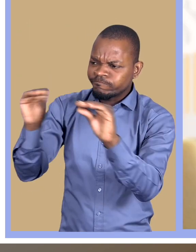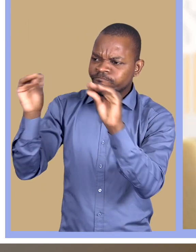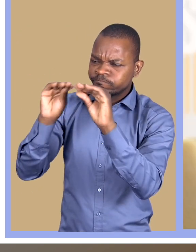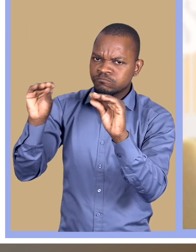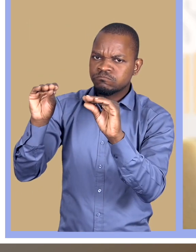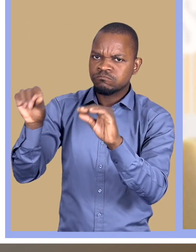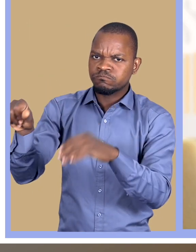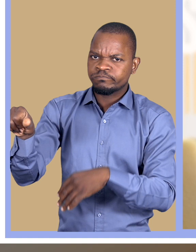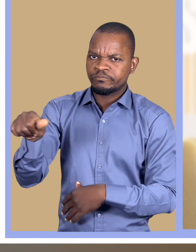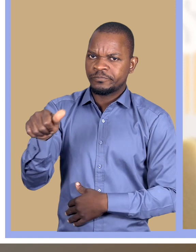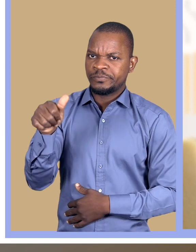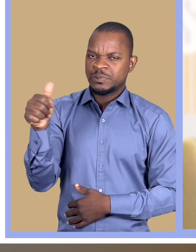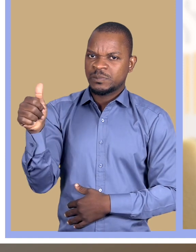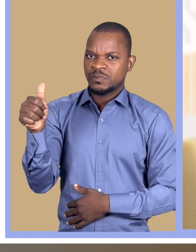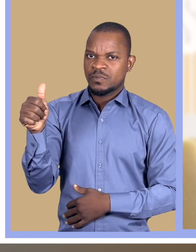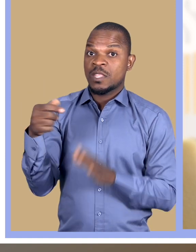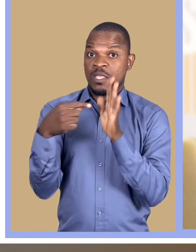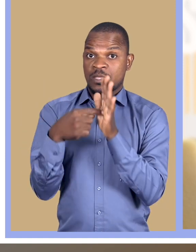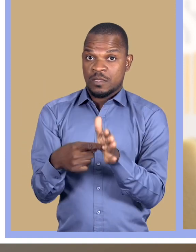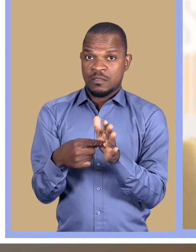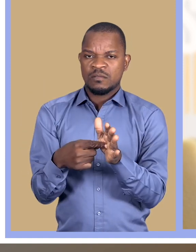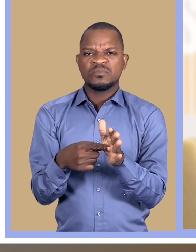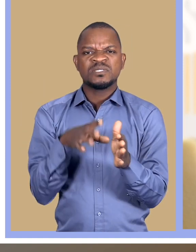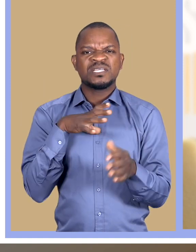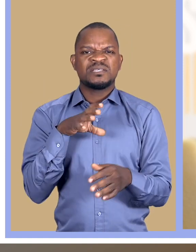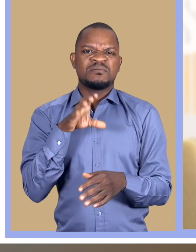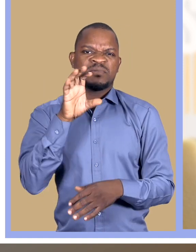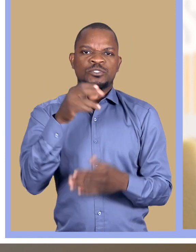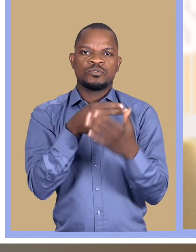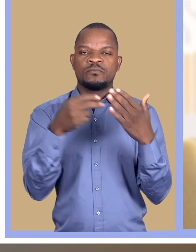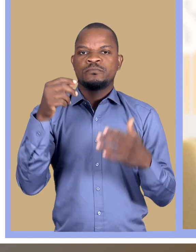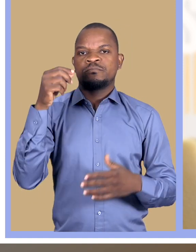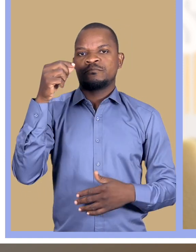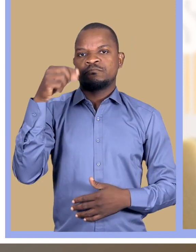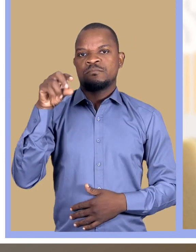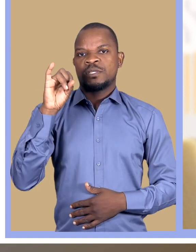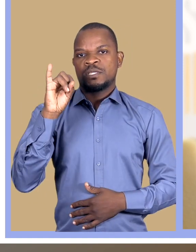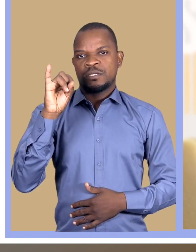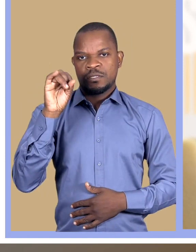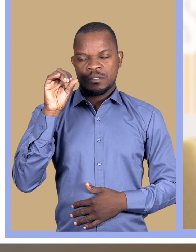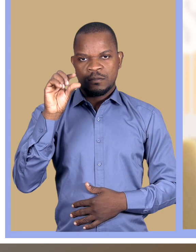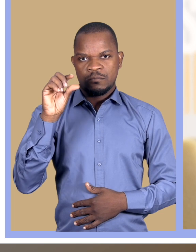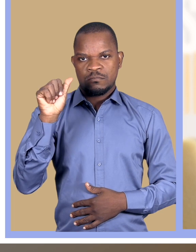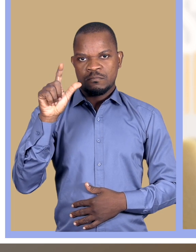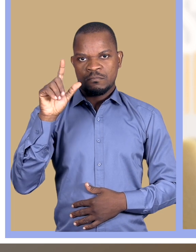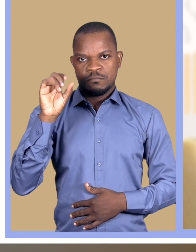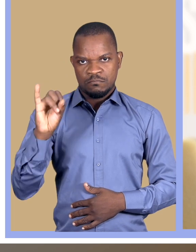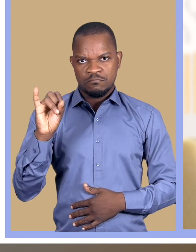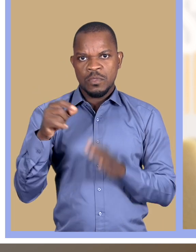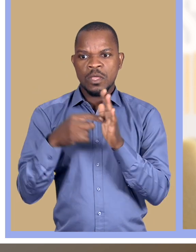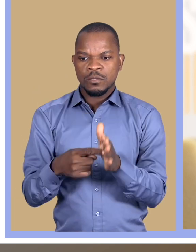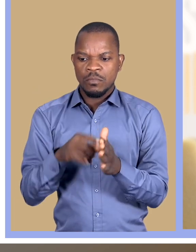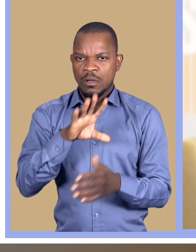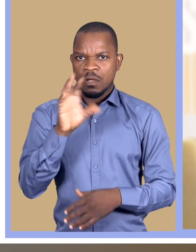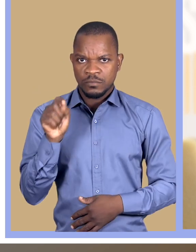temos agora, tu reparas para Kigali, que é uma referência da África, ninguém deita lixo no